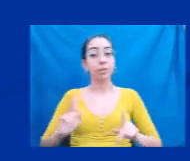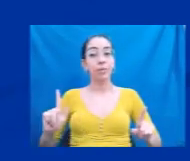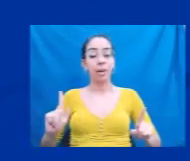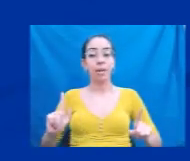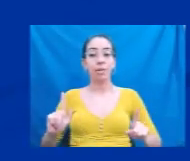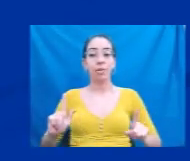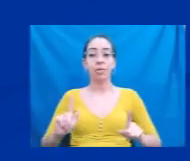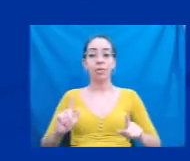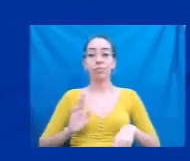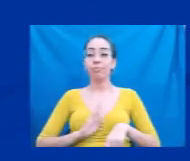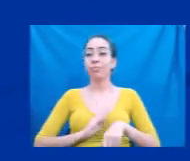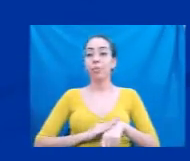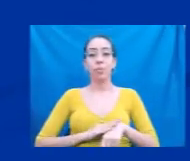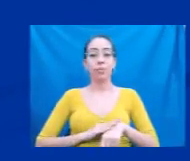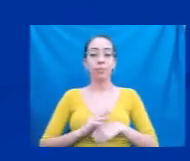imediatos.